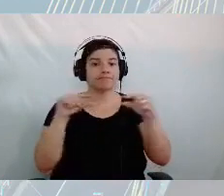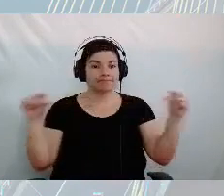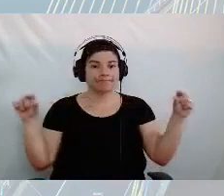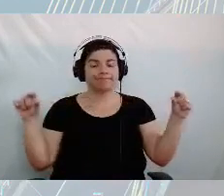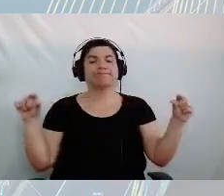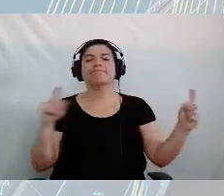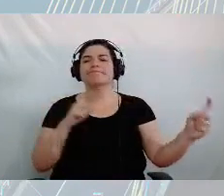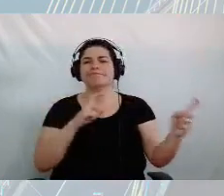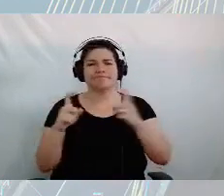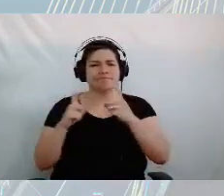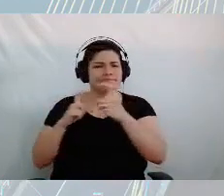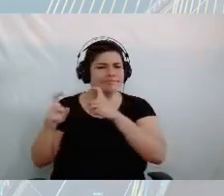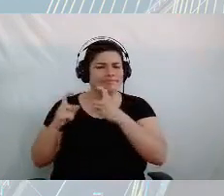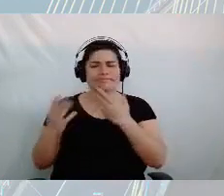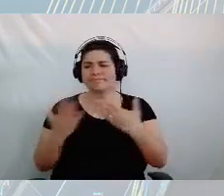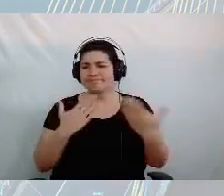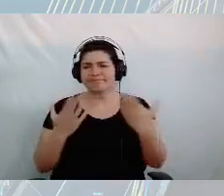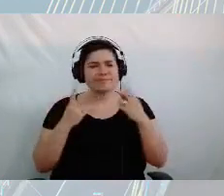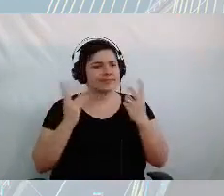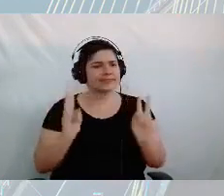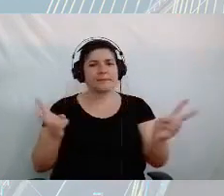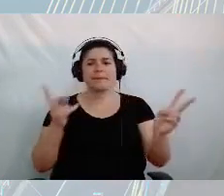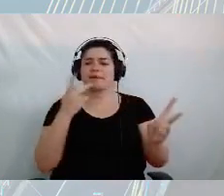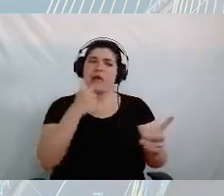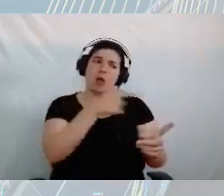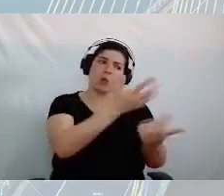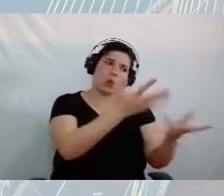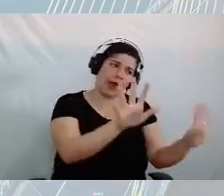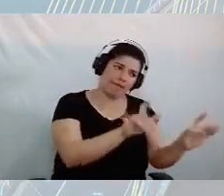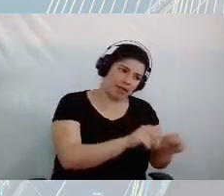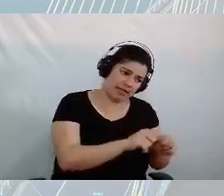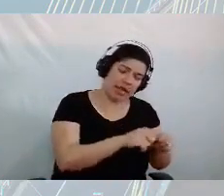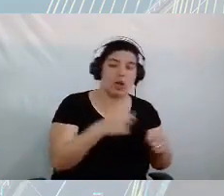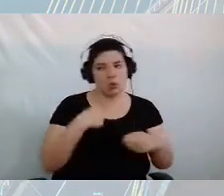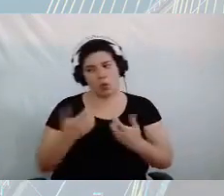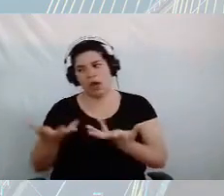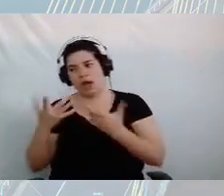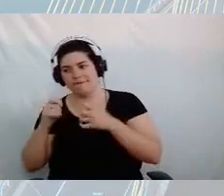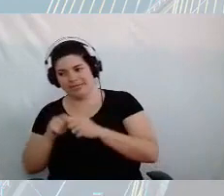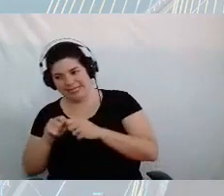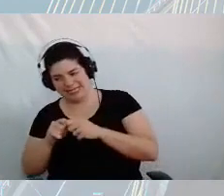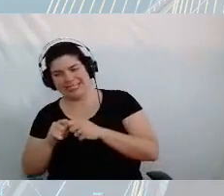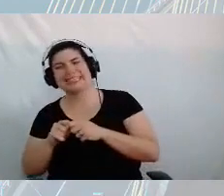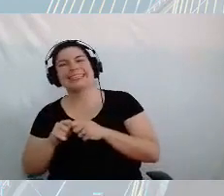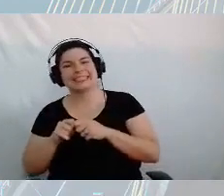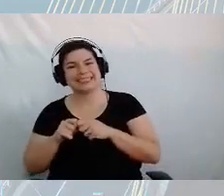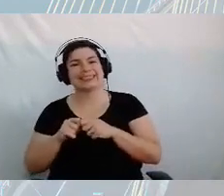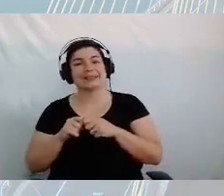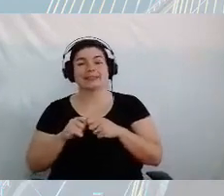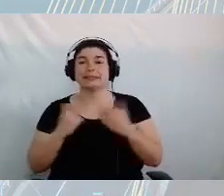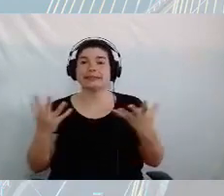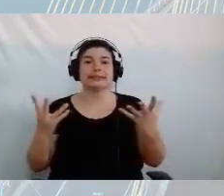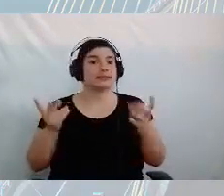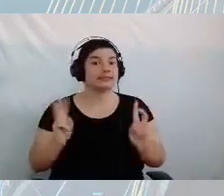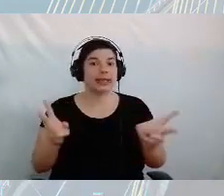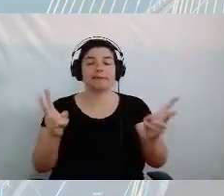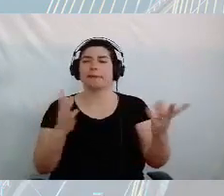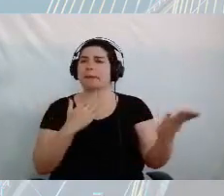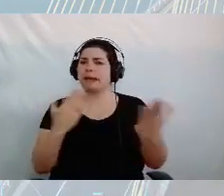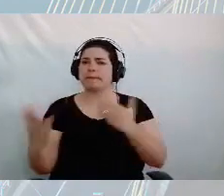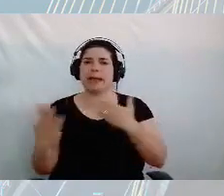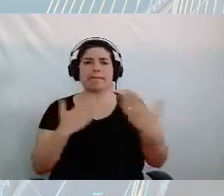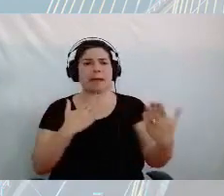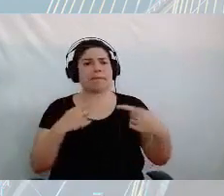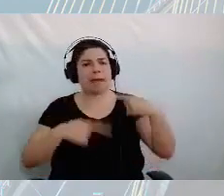durante todo o tempo. A Jo querendo não fazer, eu querendo fazer. E a gente sempre ia nesse bate e embate.